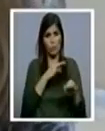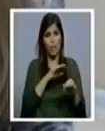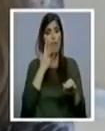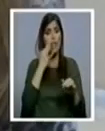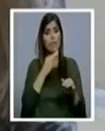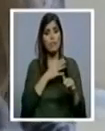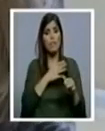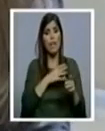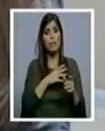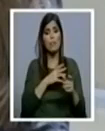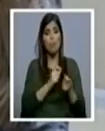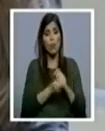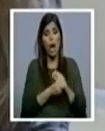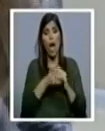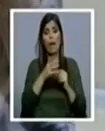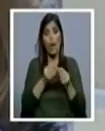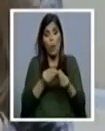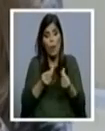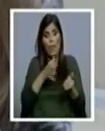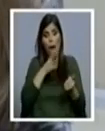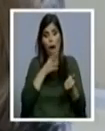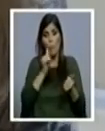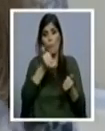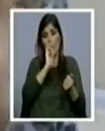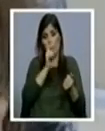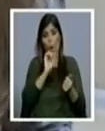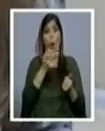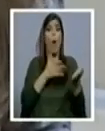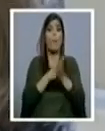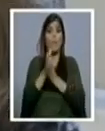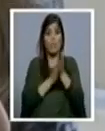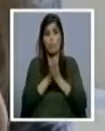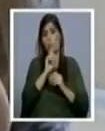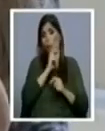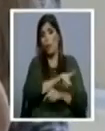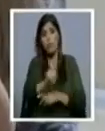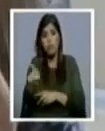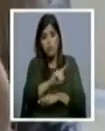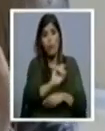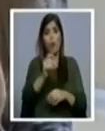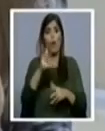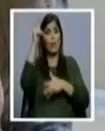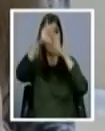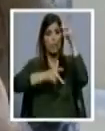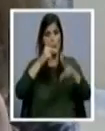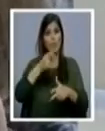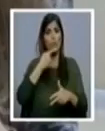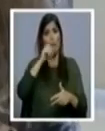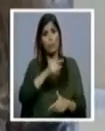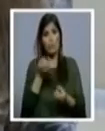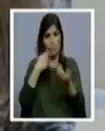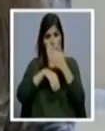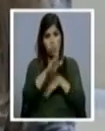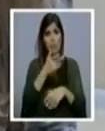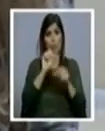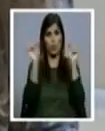Tentar promover qualidade da água destinada a consumo humano ou pelo menos reutilização, nem que seja para rega ou nas indústrias para voltarem a